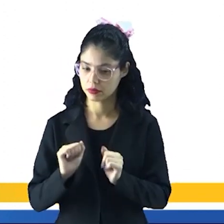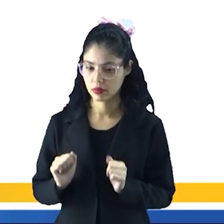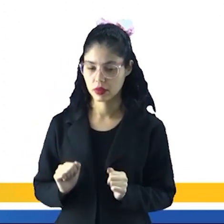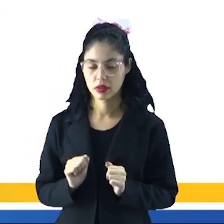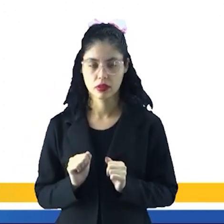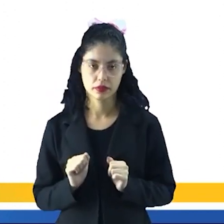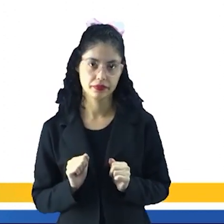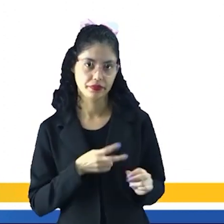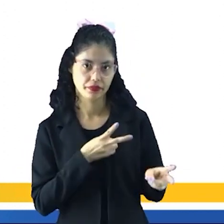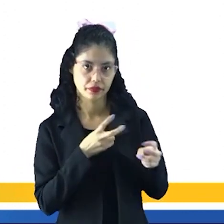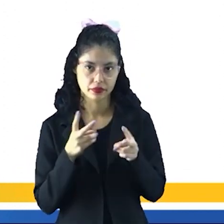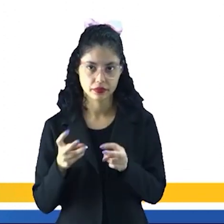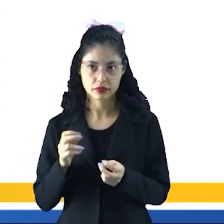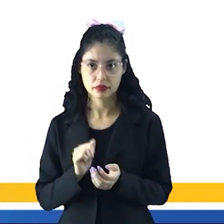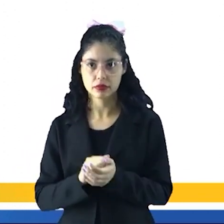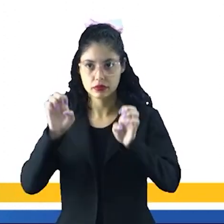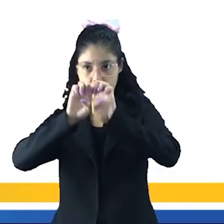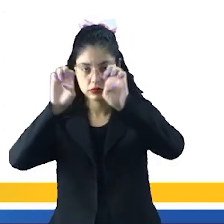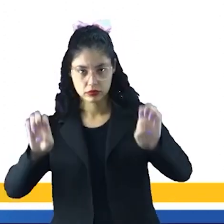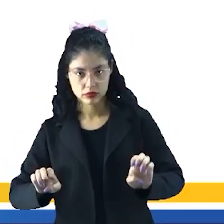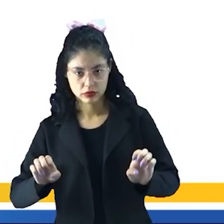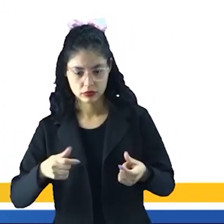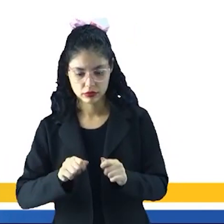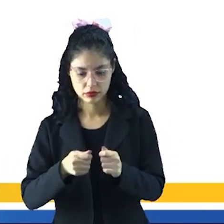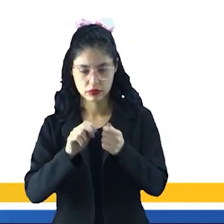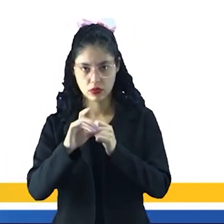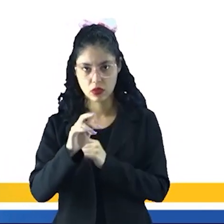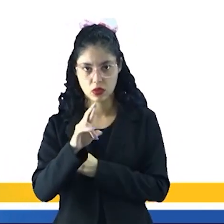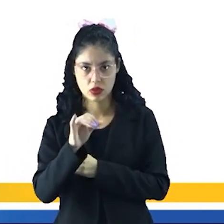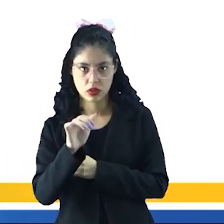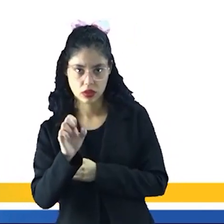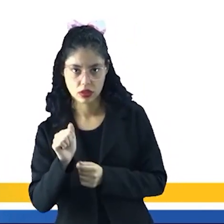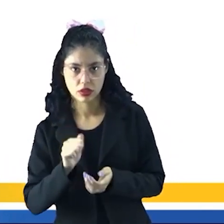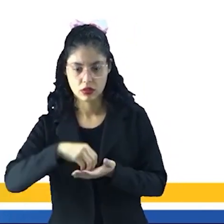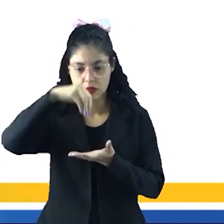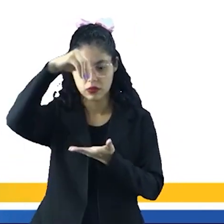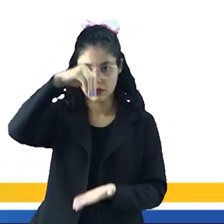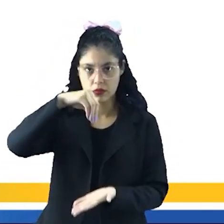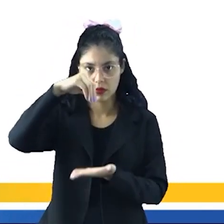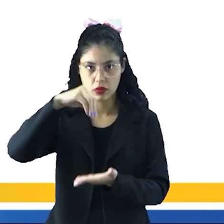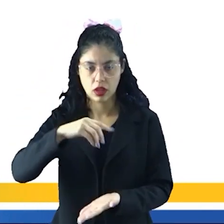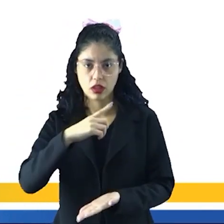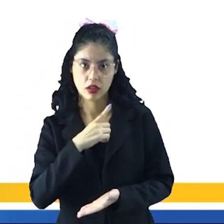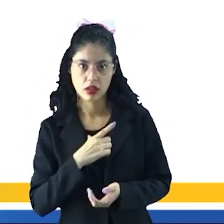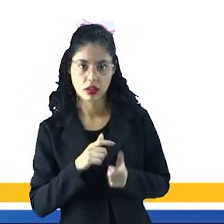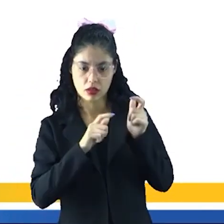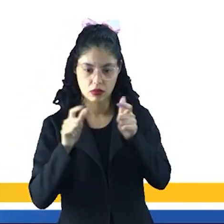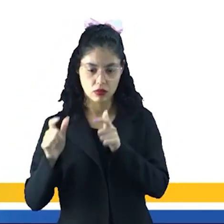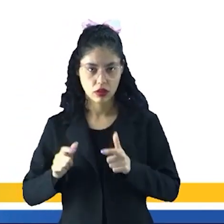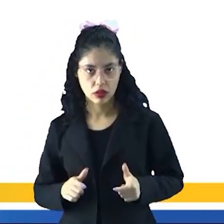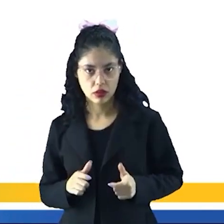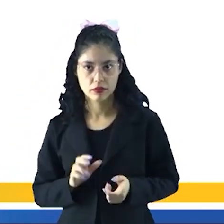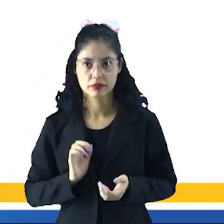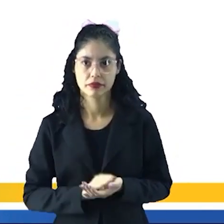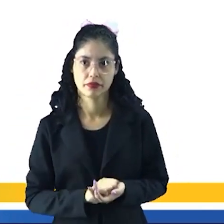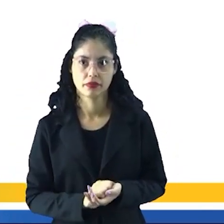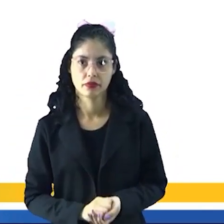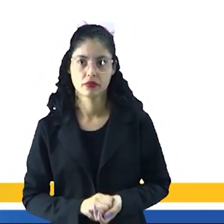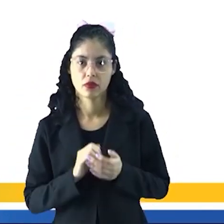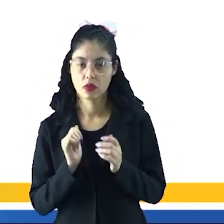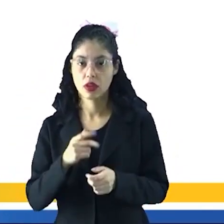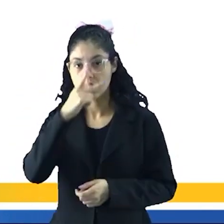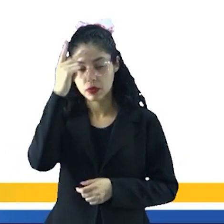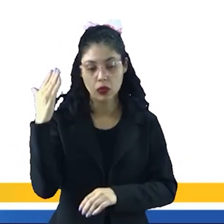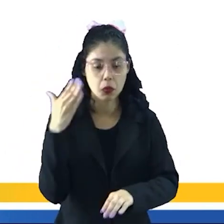podemos observar estruturas de crochê pendentes do teto e ocupando a sala. Onde